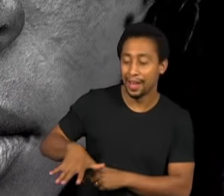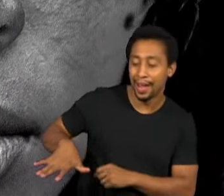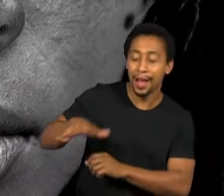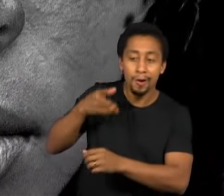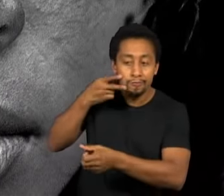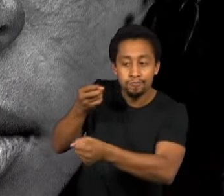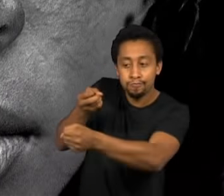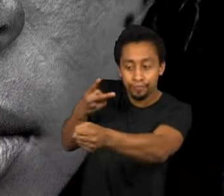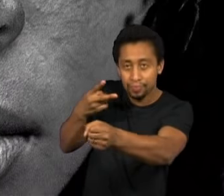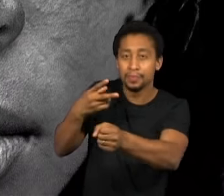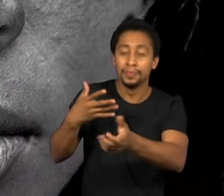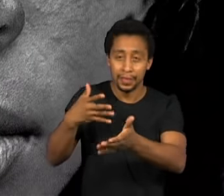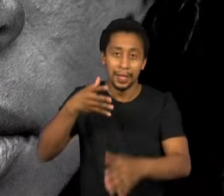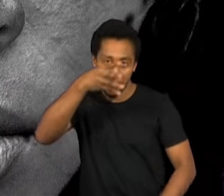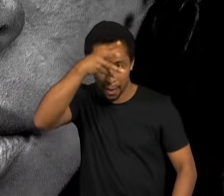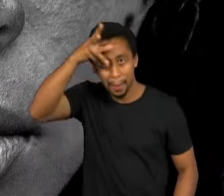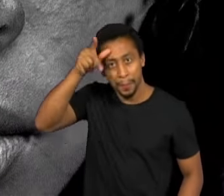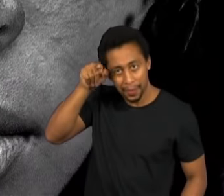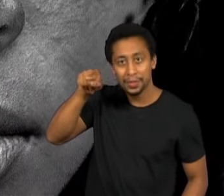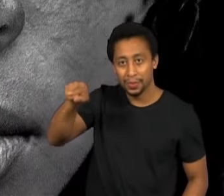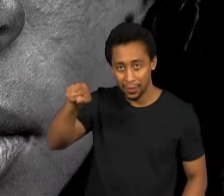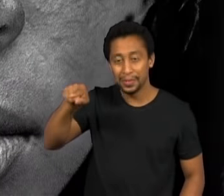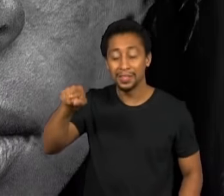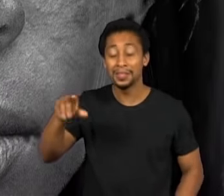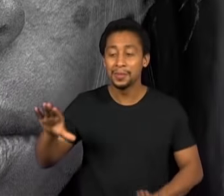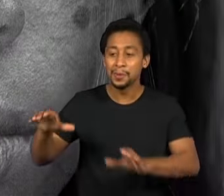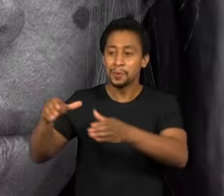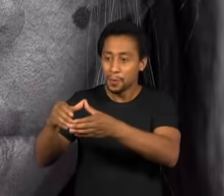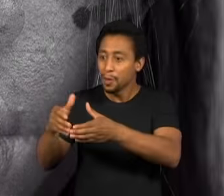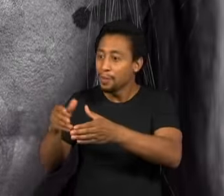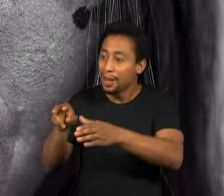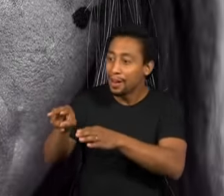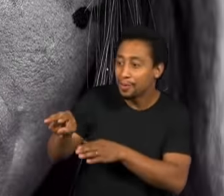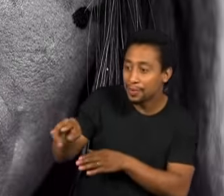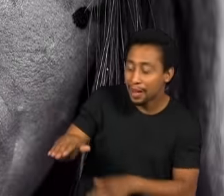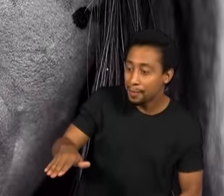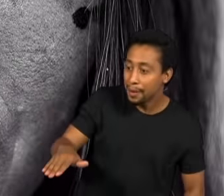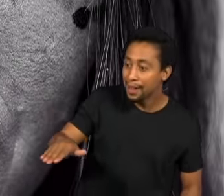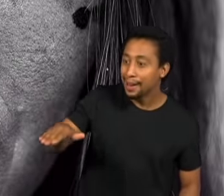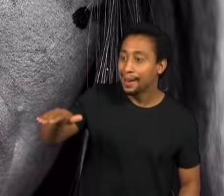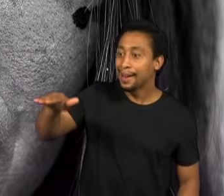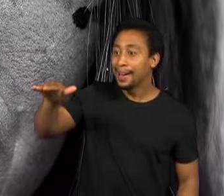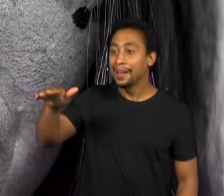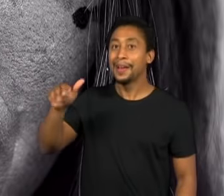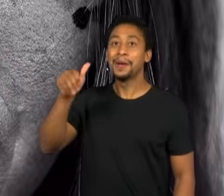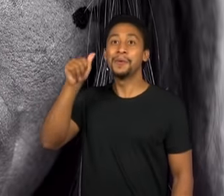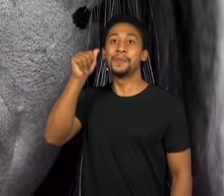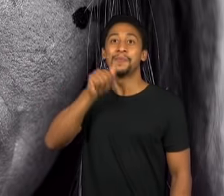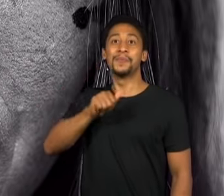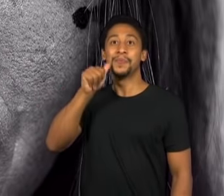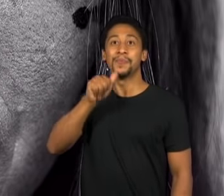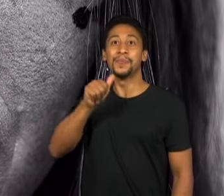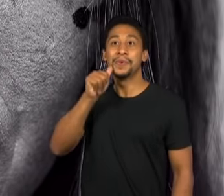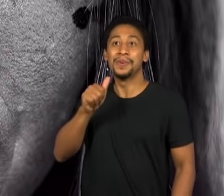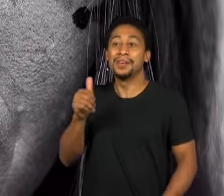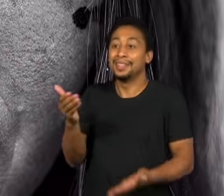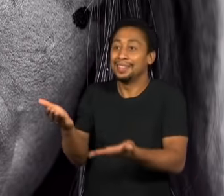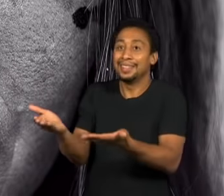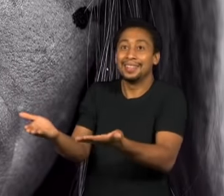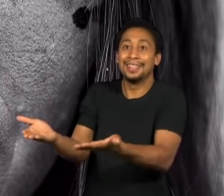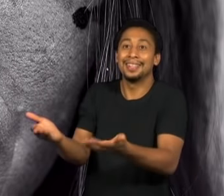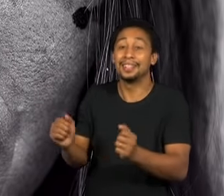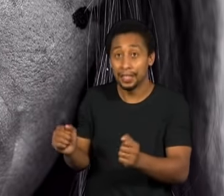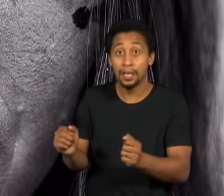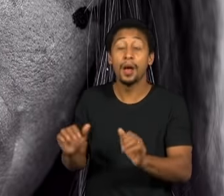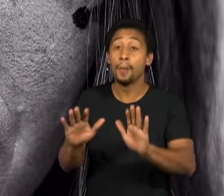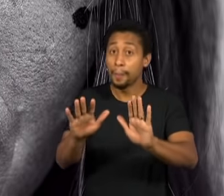lá eu tive a surpresa de ver aquela menina ter virado uma mulher. E mais gratificante ainda, porque ela